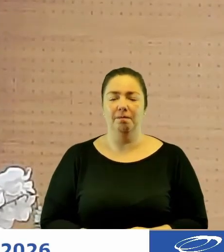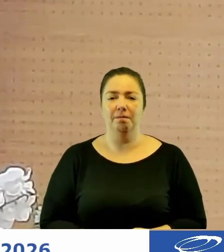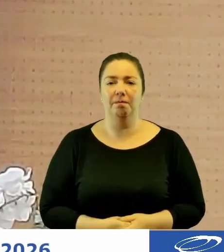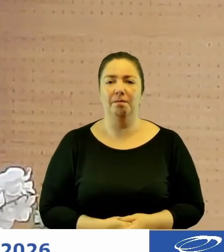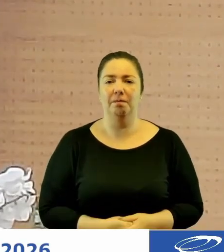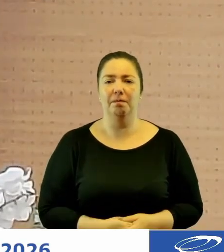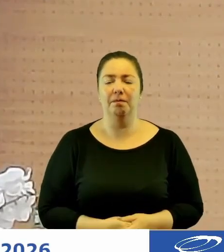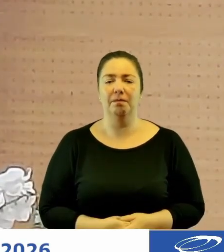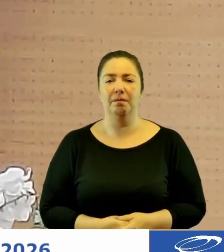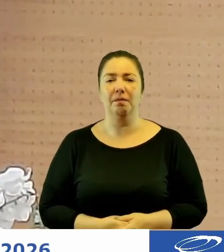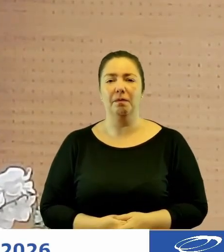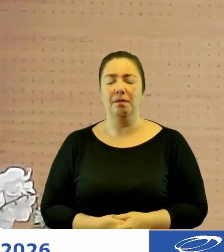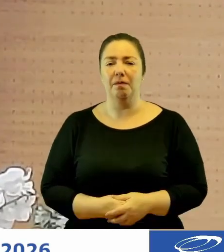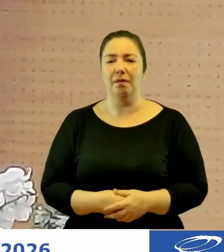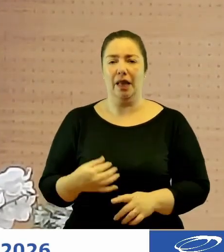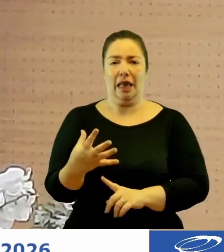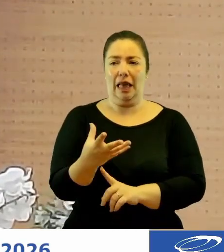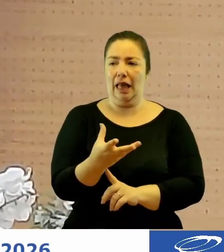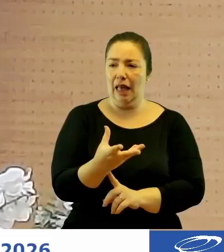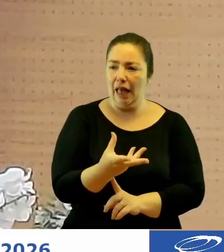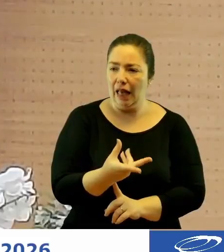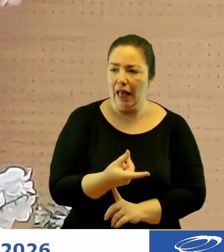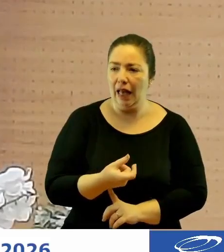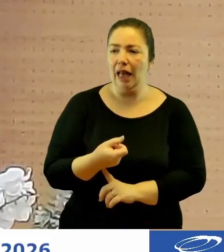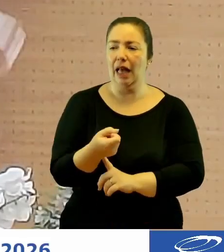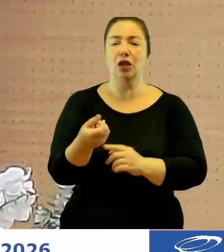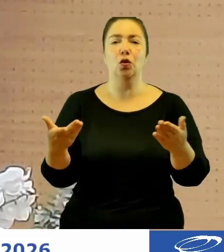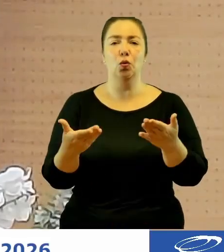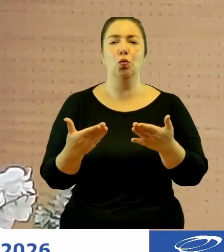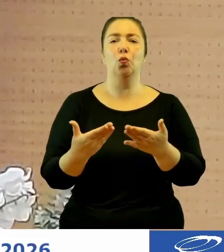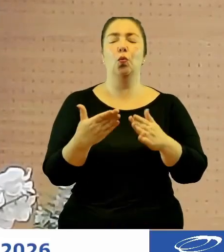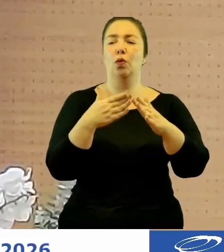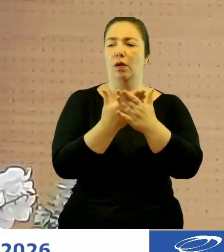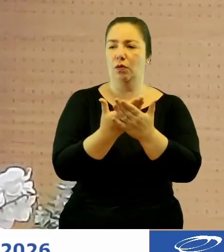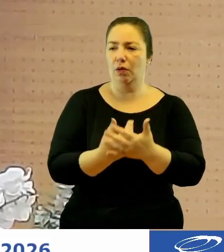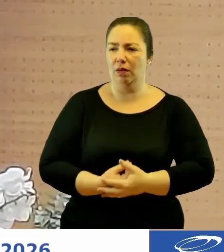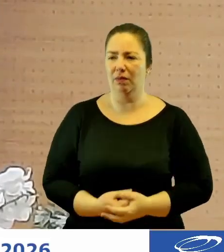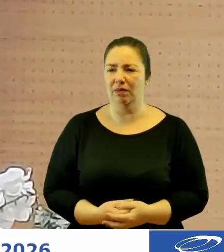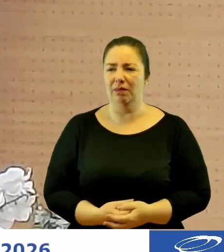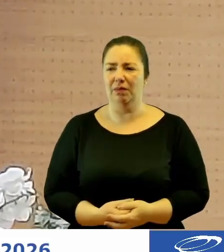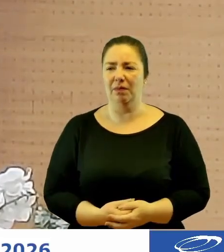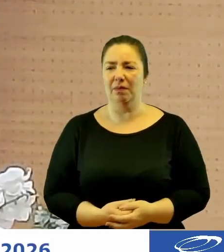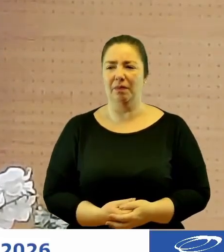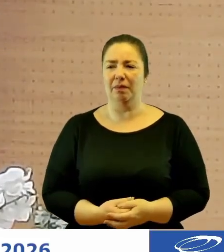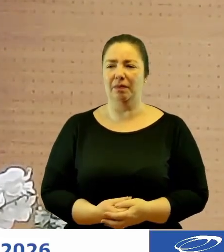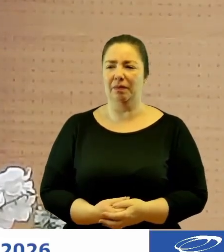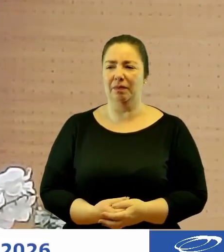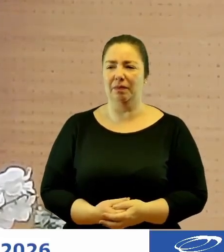o estado da arte. Mauro, por favor, muito obrigado pela sua presença. É um prazer ter você aqui.